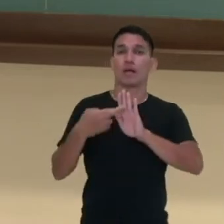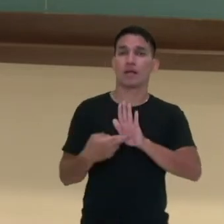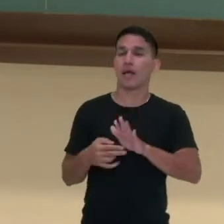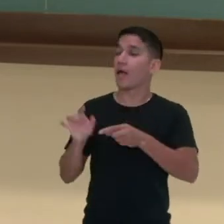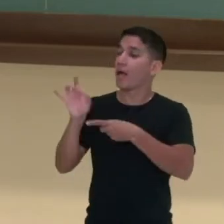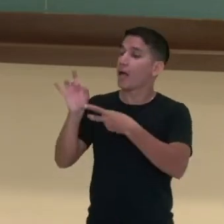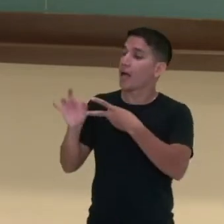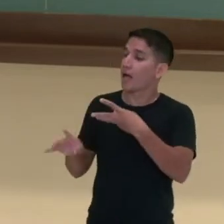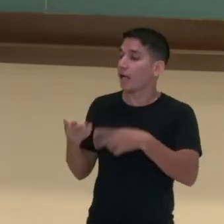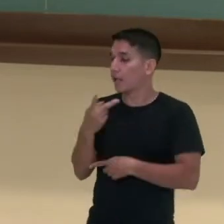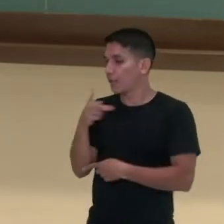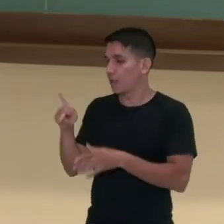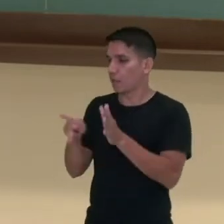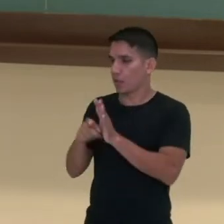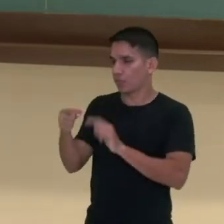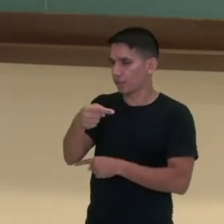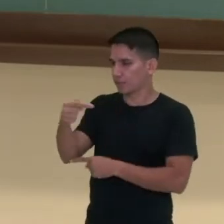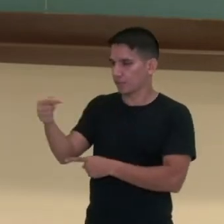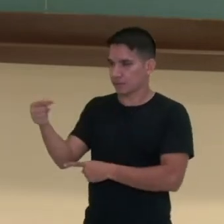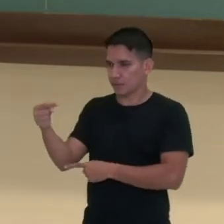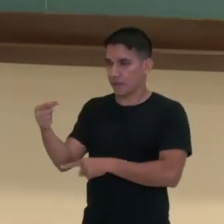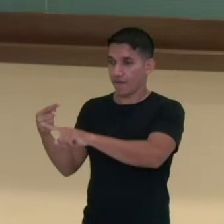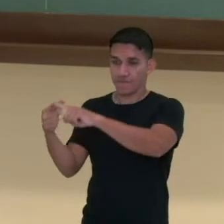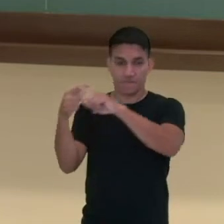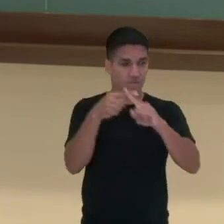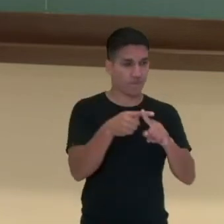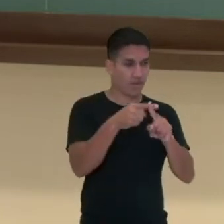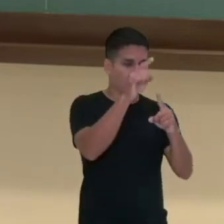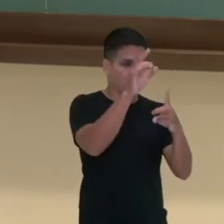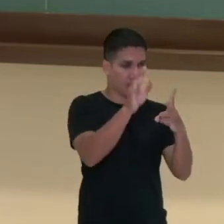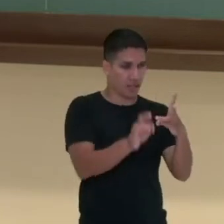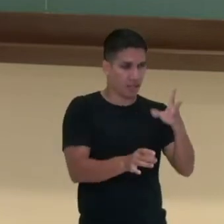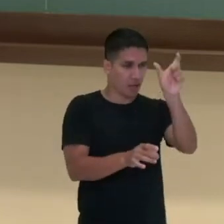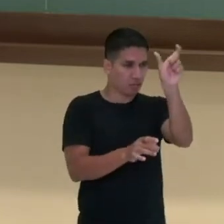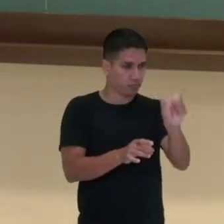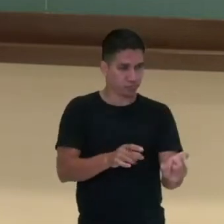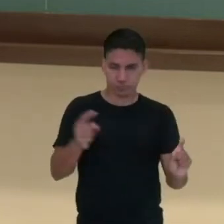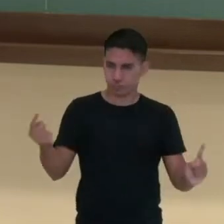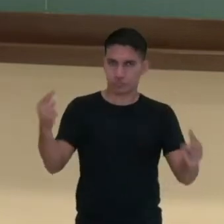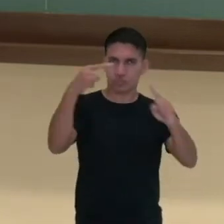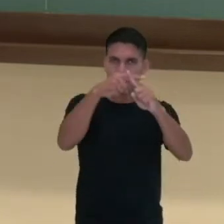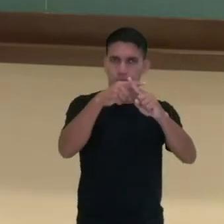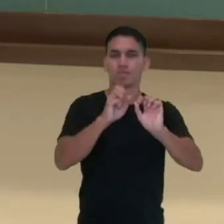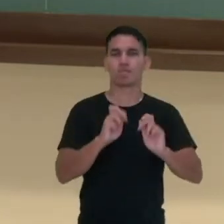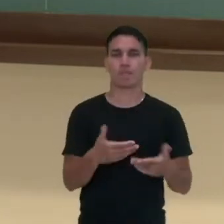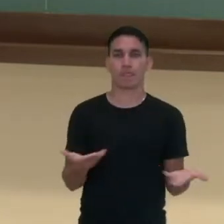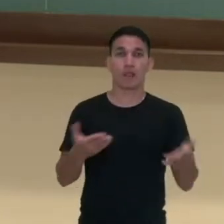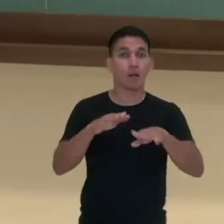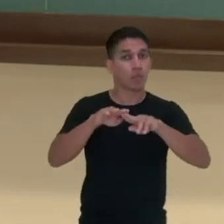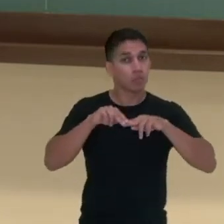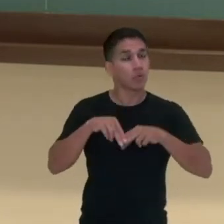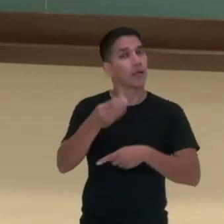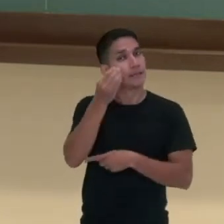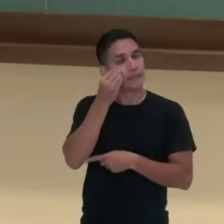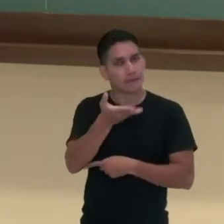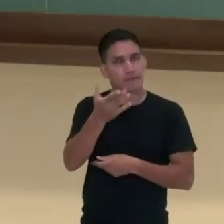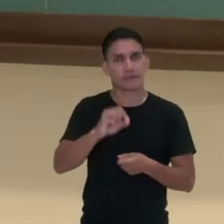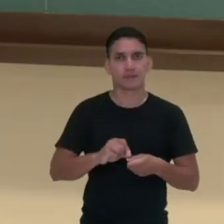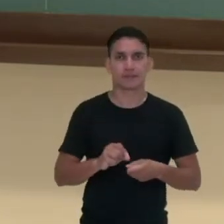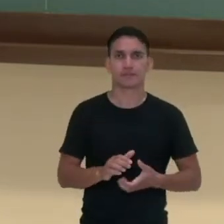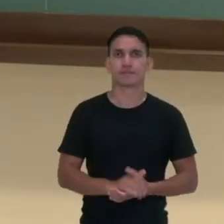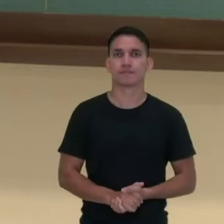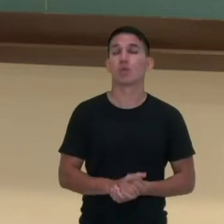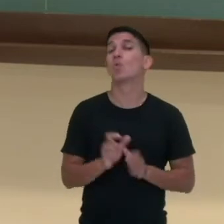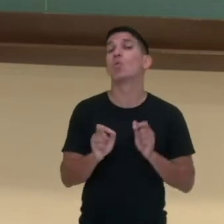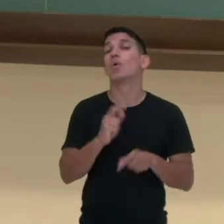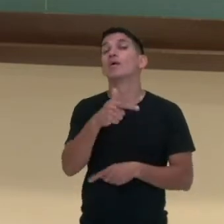cada elemento da primeira linha e multiplico por cada elemento da primeira coluna. Então, tentem fazer, pessoal. Tentem fazer